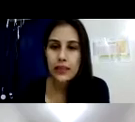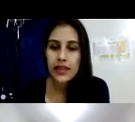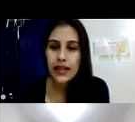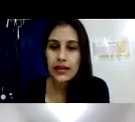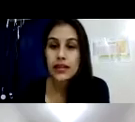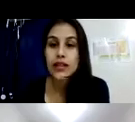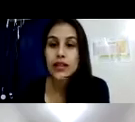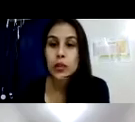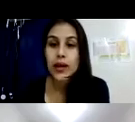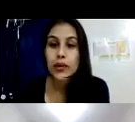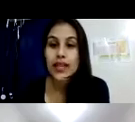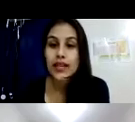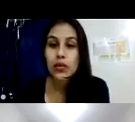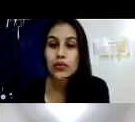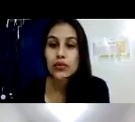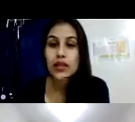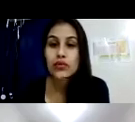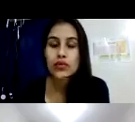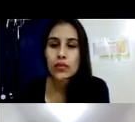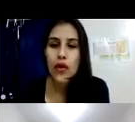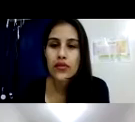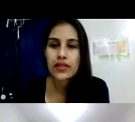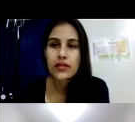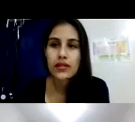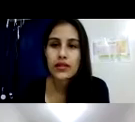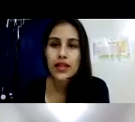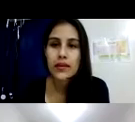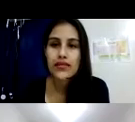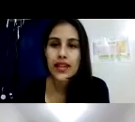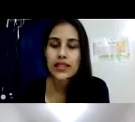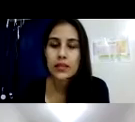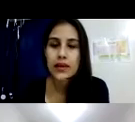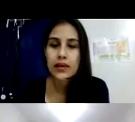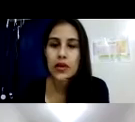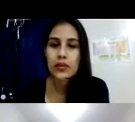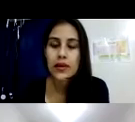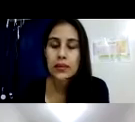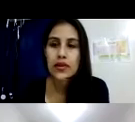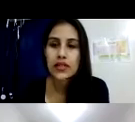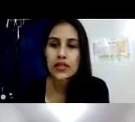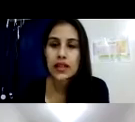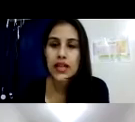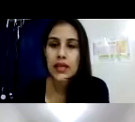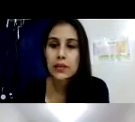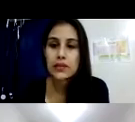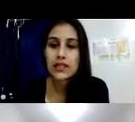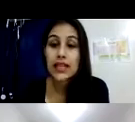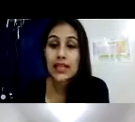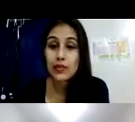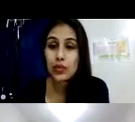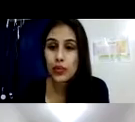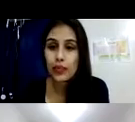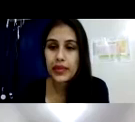mesa, tá? Tomar cuidado com os cantos do móveis. Então, dá preferência para móveis